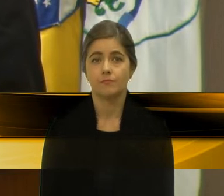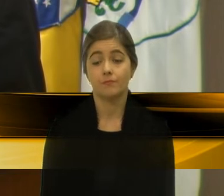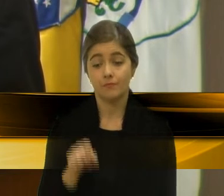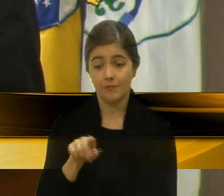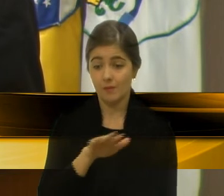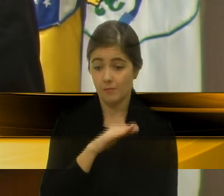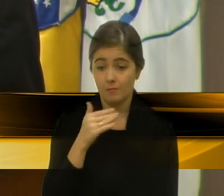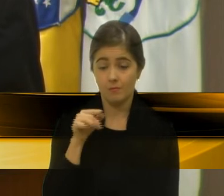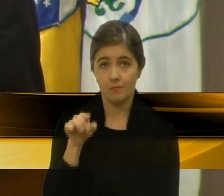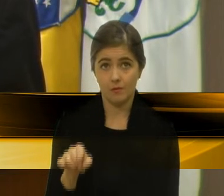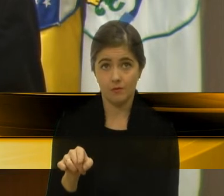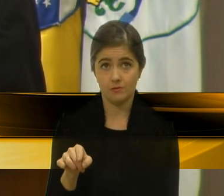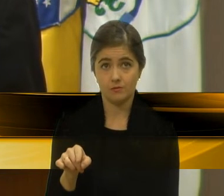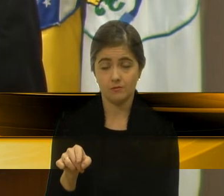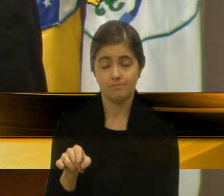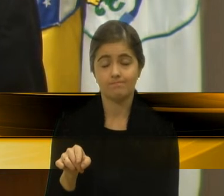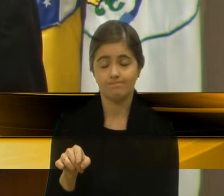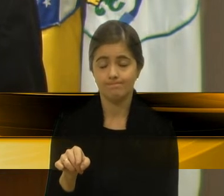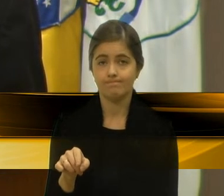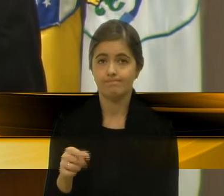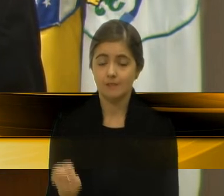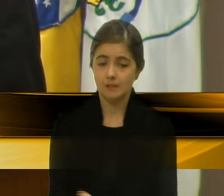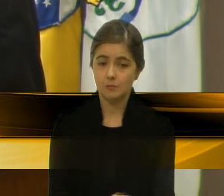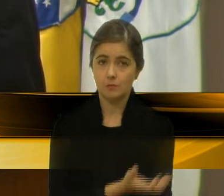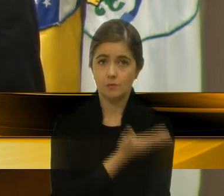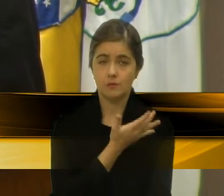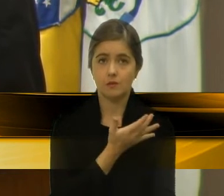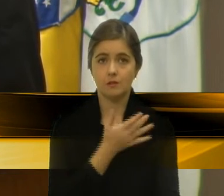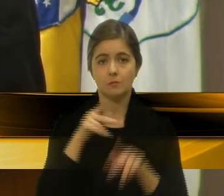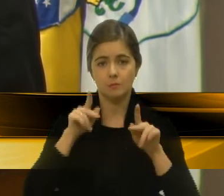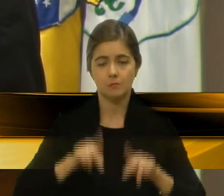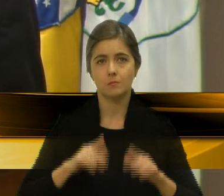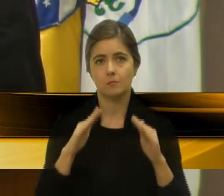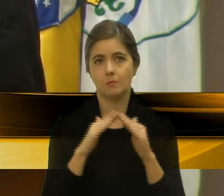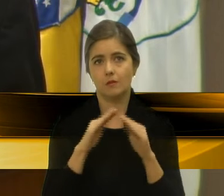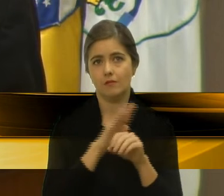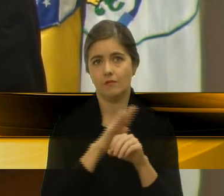Ambrósio gerou grande comoção no distrito. Pela missa